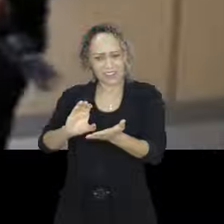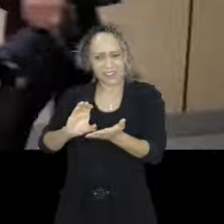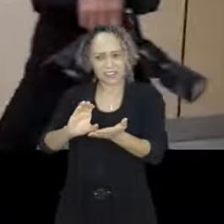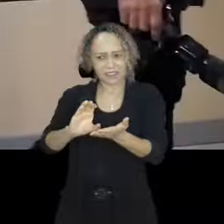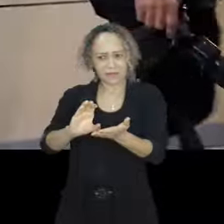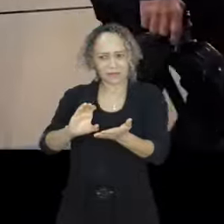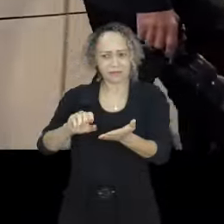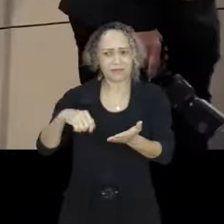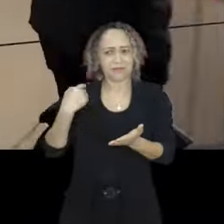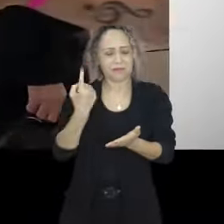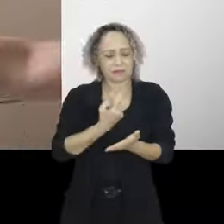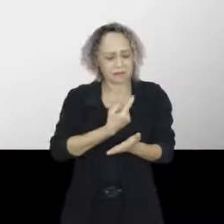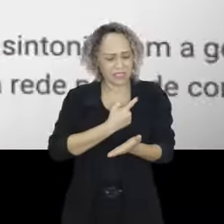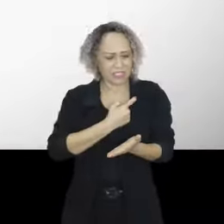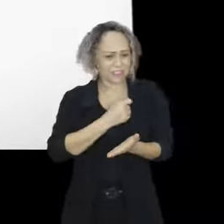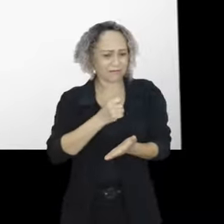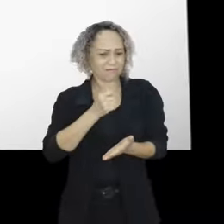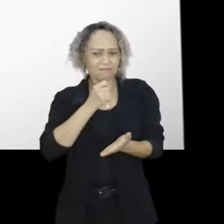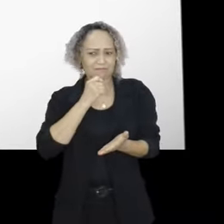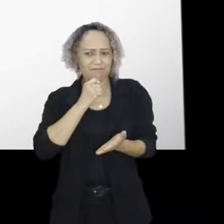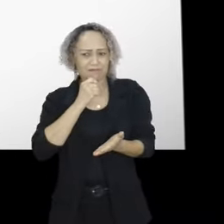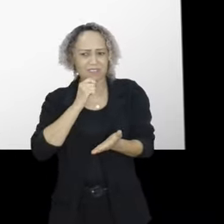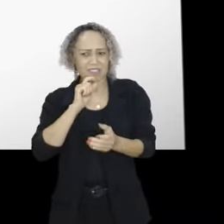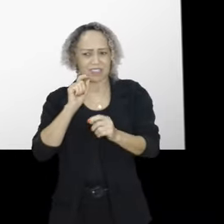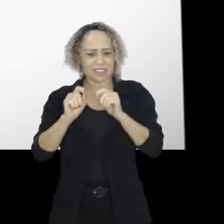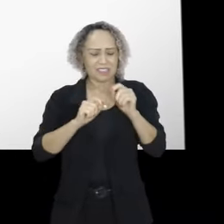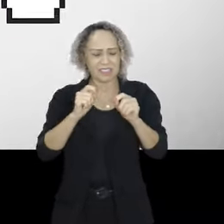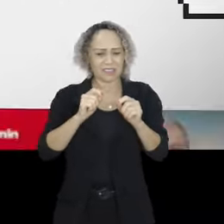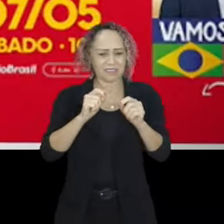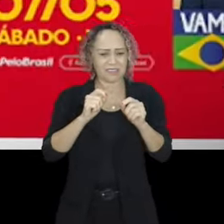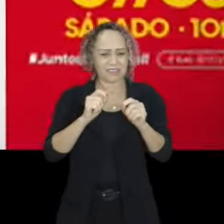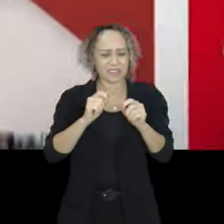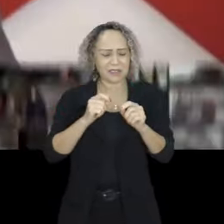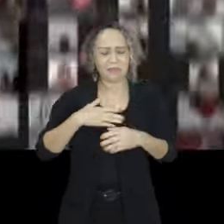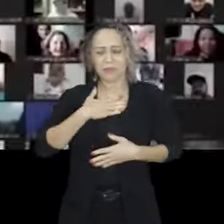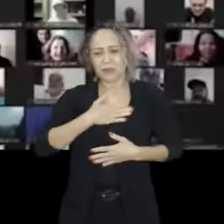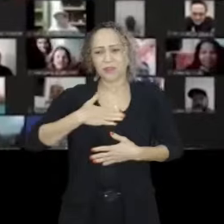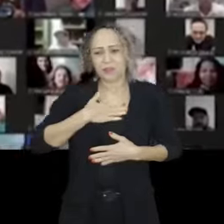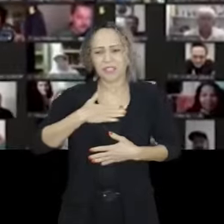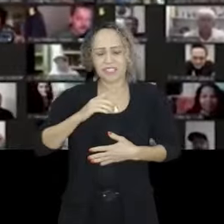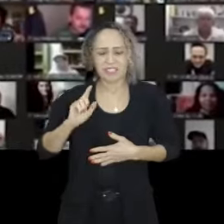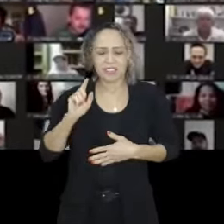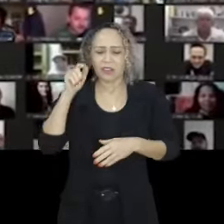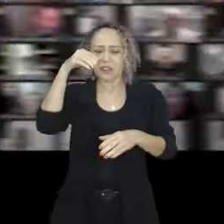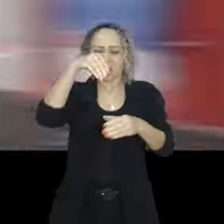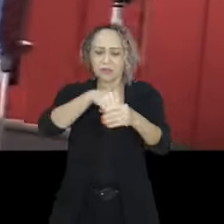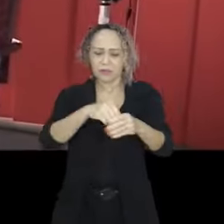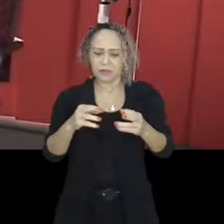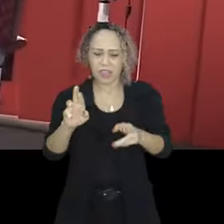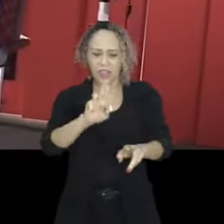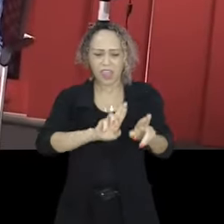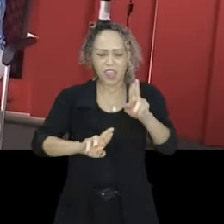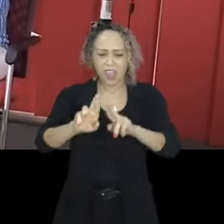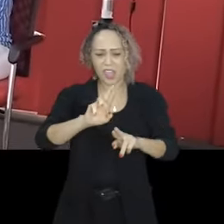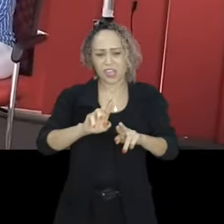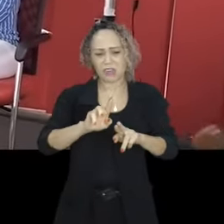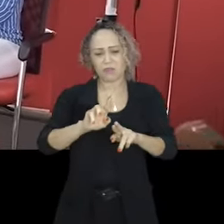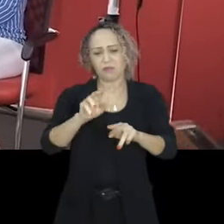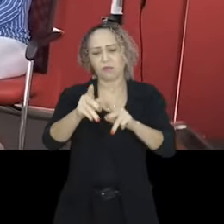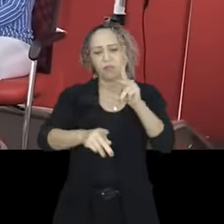gente. Para quem ainda não é, muito prazer. Fazemos parte da Rede Povo de Comunicação do PT.